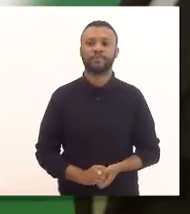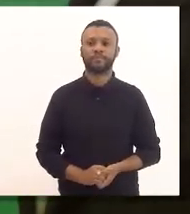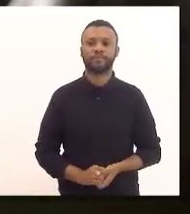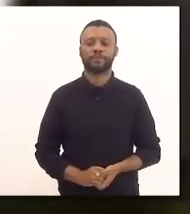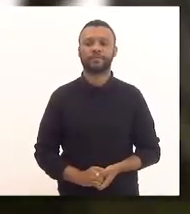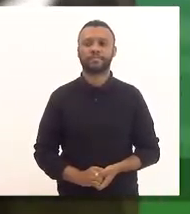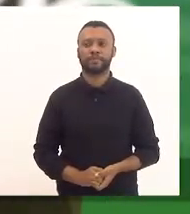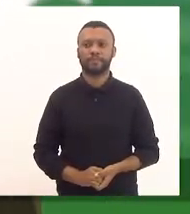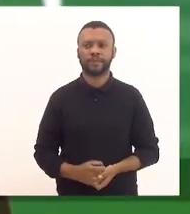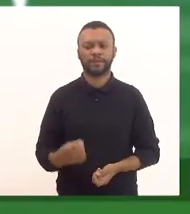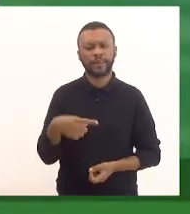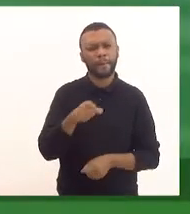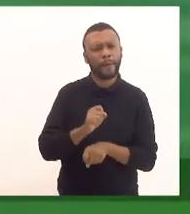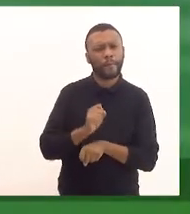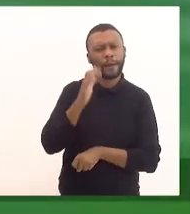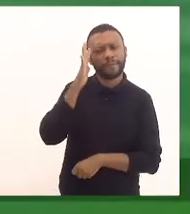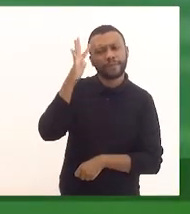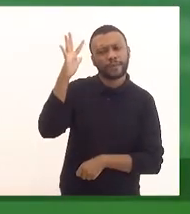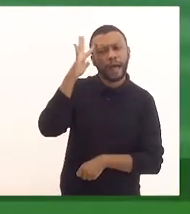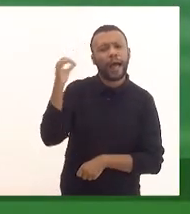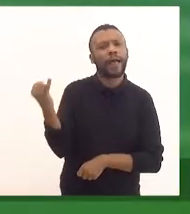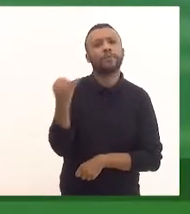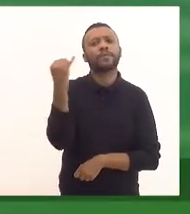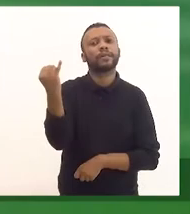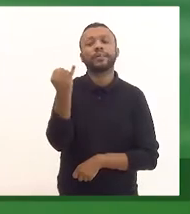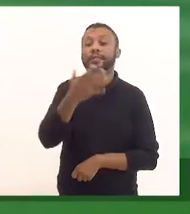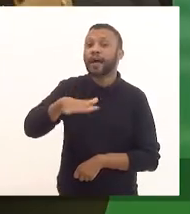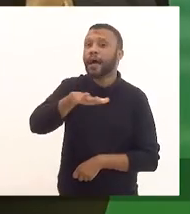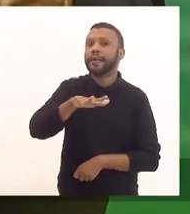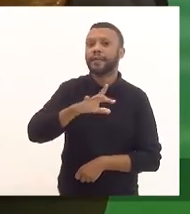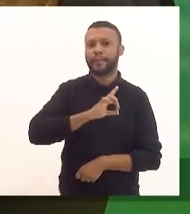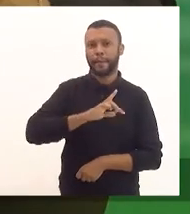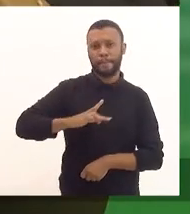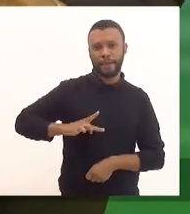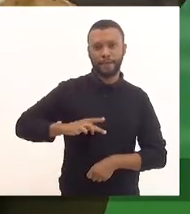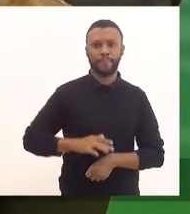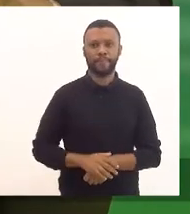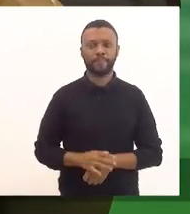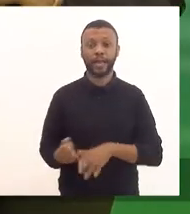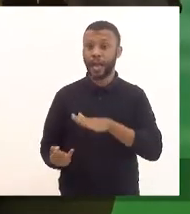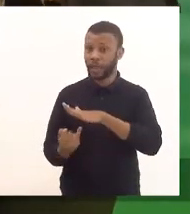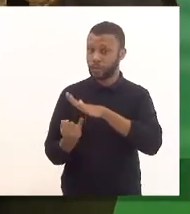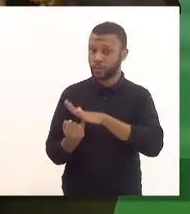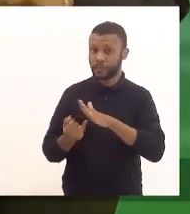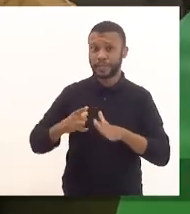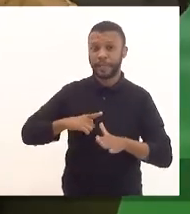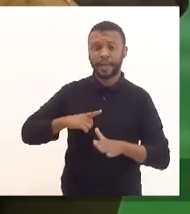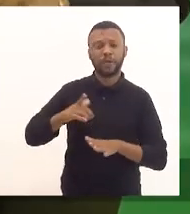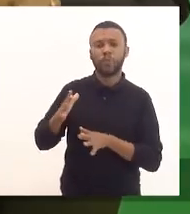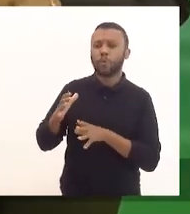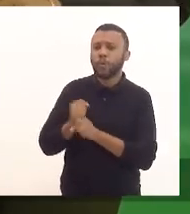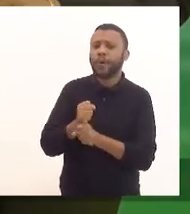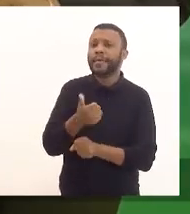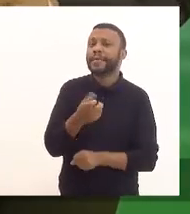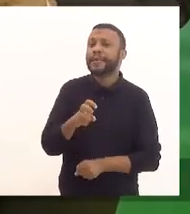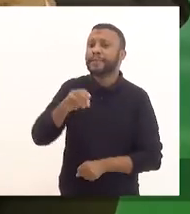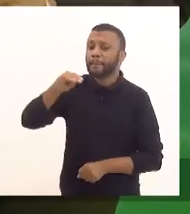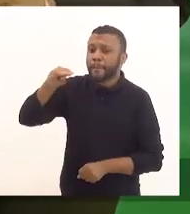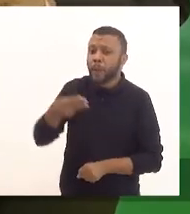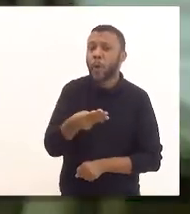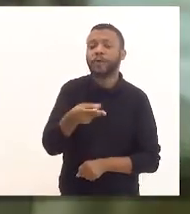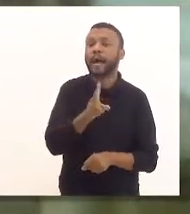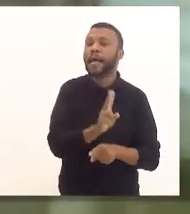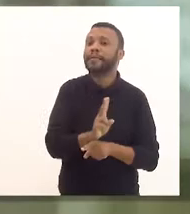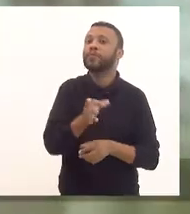se você já parou para pensar na importância da Defensoria Pública instituição aqui realiza mais de 15 milhões de atendimentos jurídicos